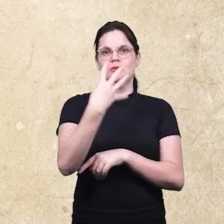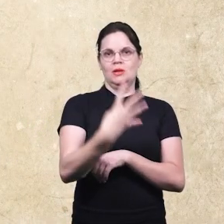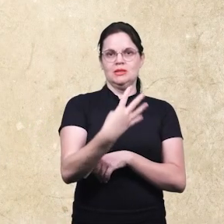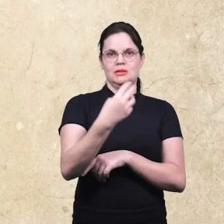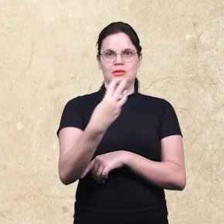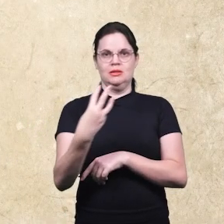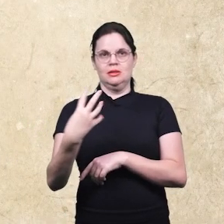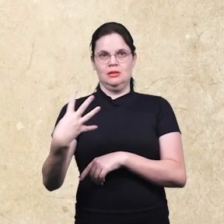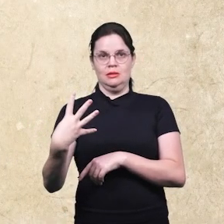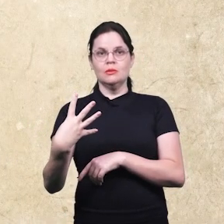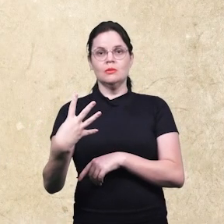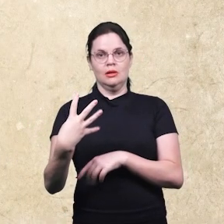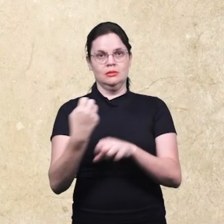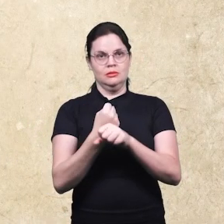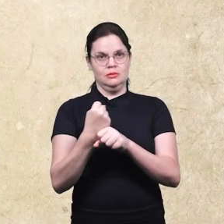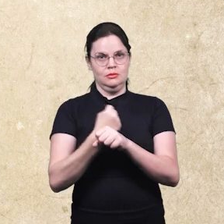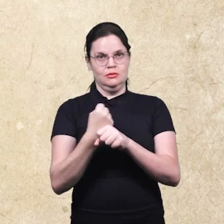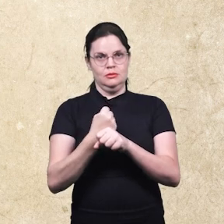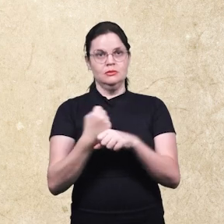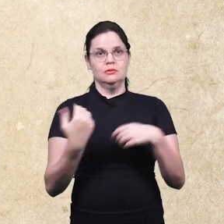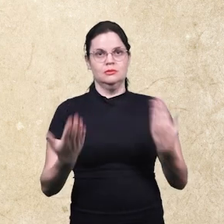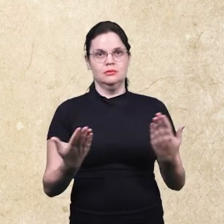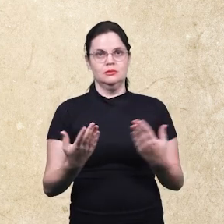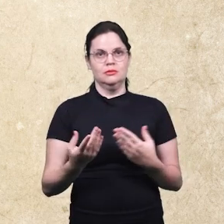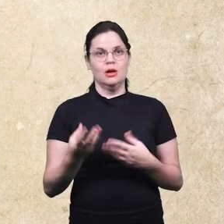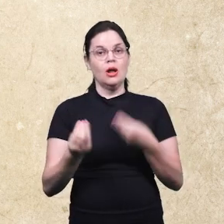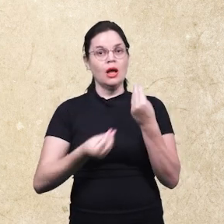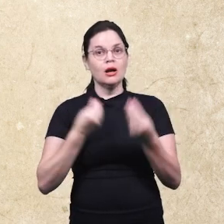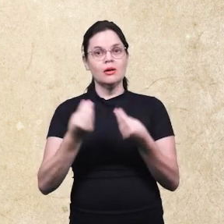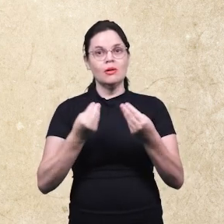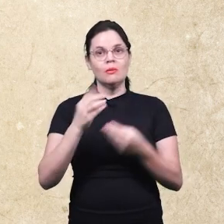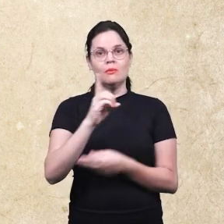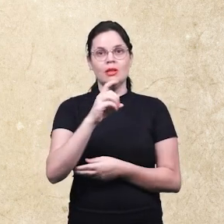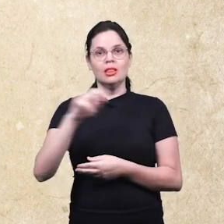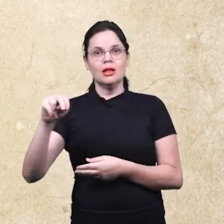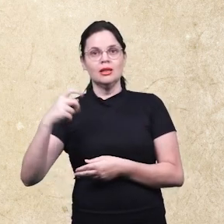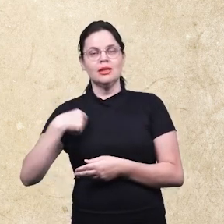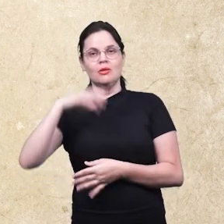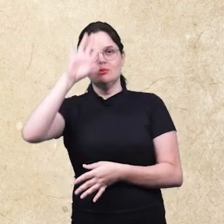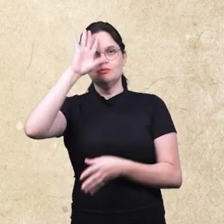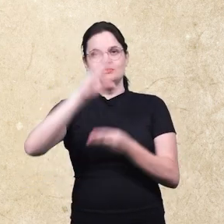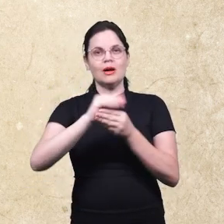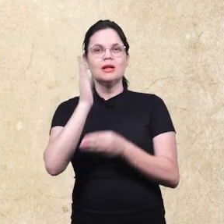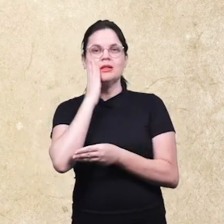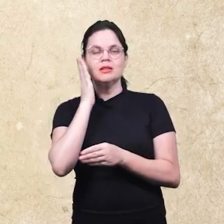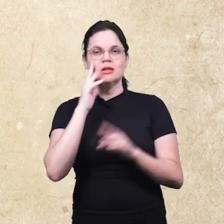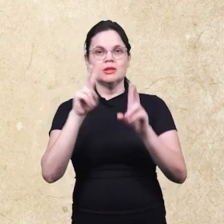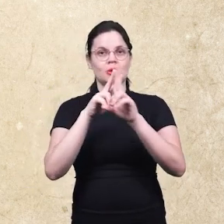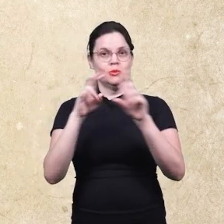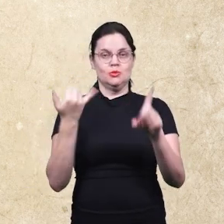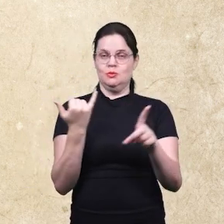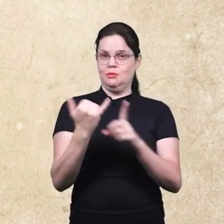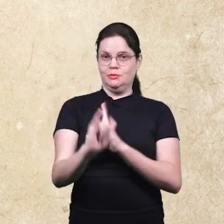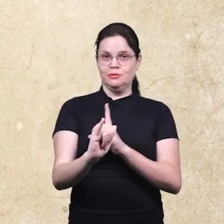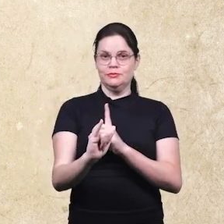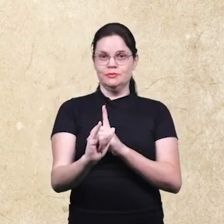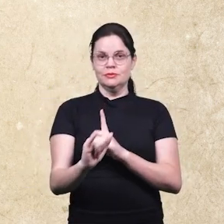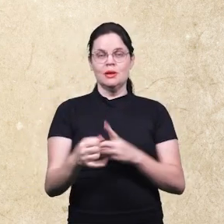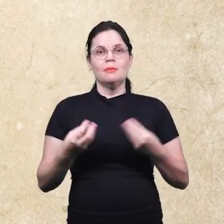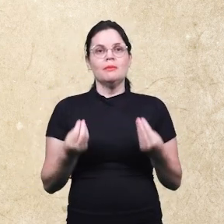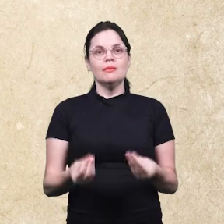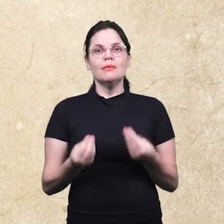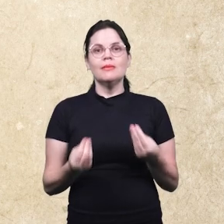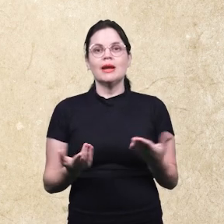Daniel viu a profecia. Muito importante, hein? Como Daniel viu a profecia. Quando ele vê a profecia, é para